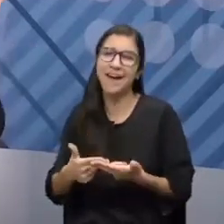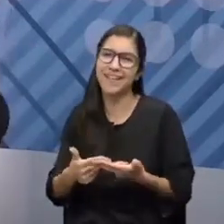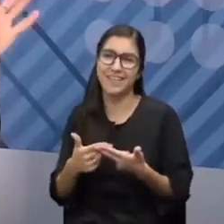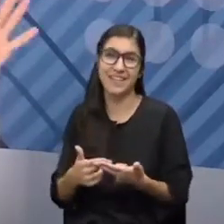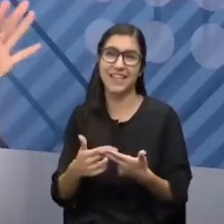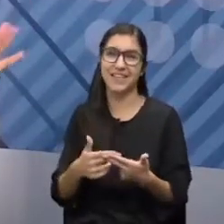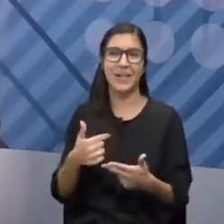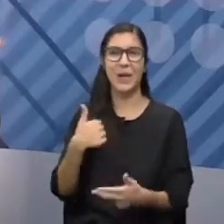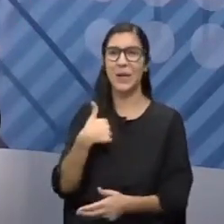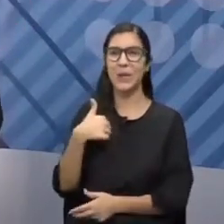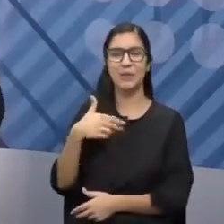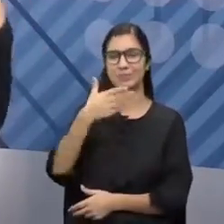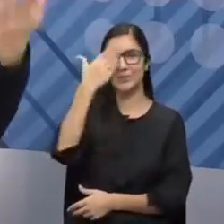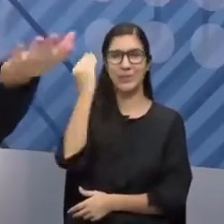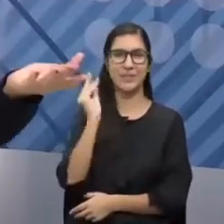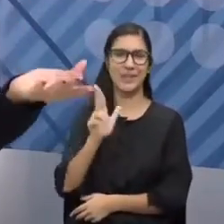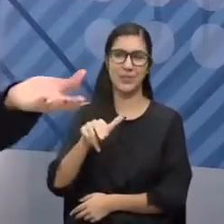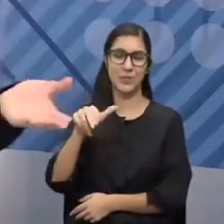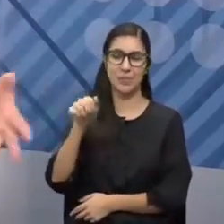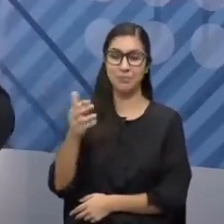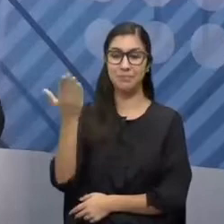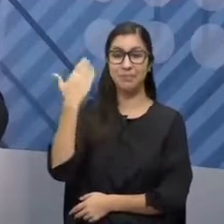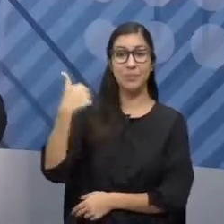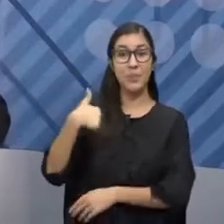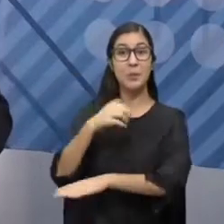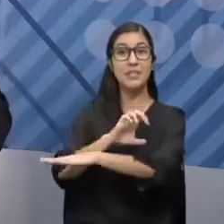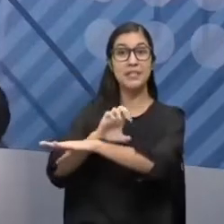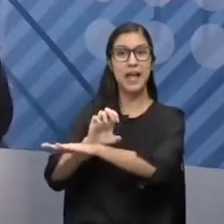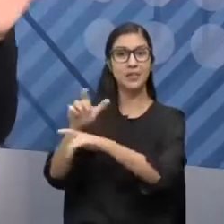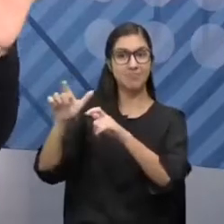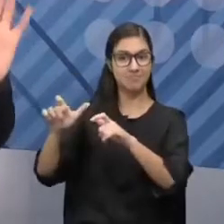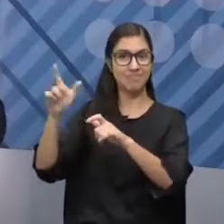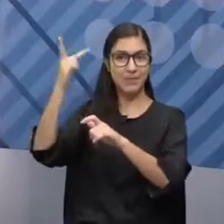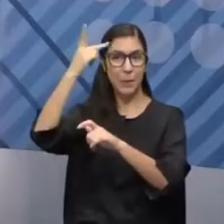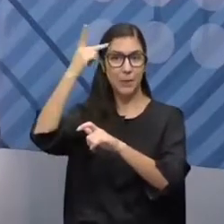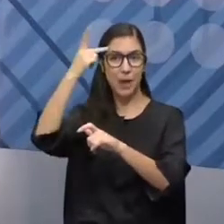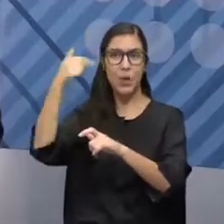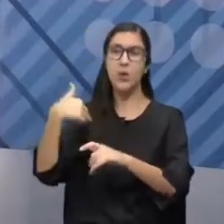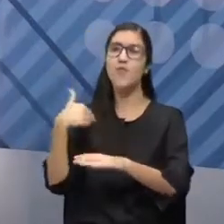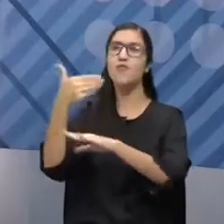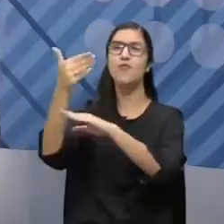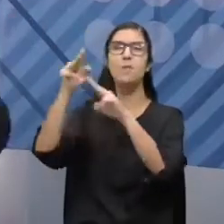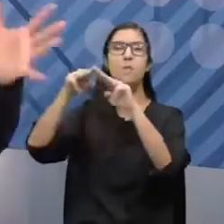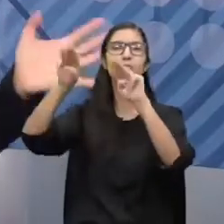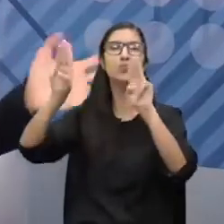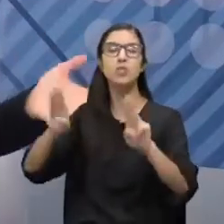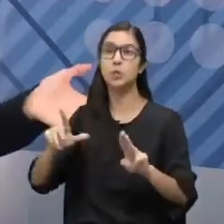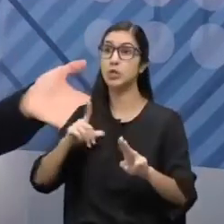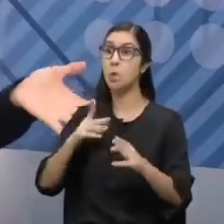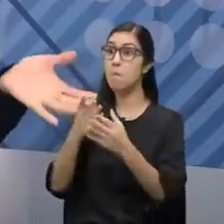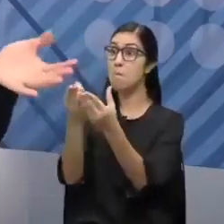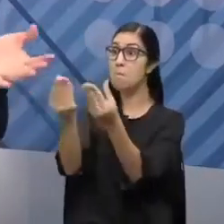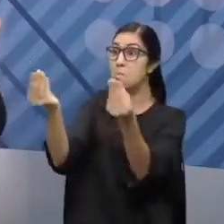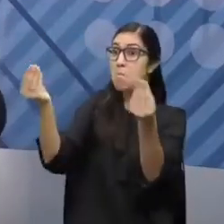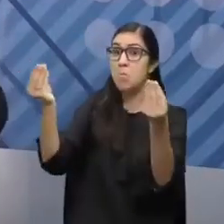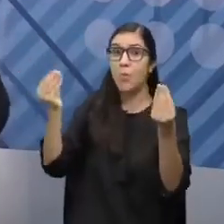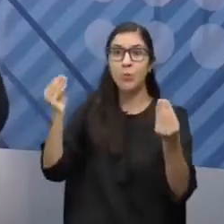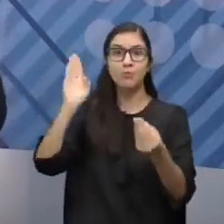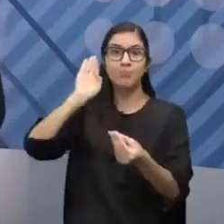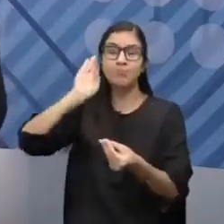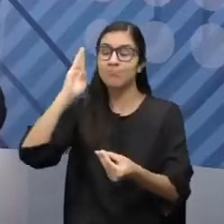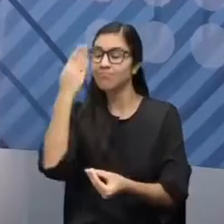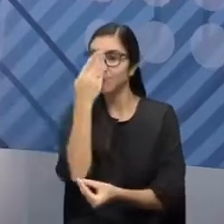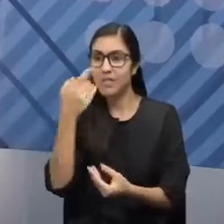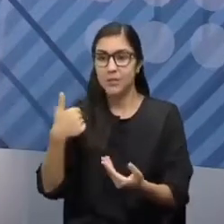nunca vou me esquecer que no meu estágio em São Paulo, que foi no museu, tinha muitos surdos-cegos, e